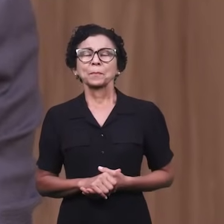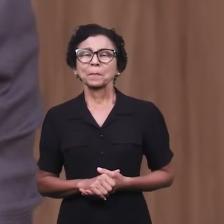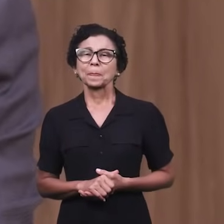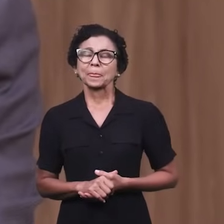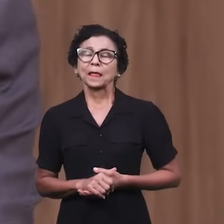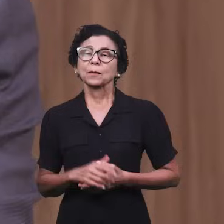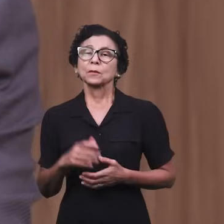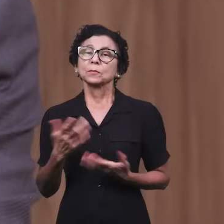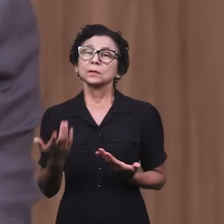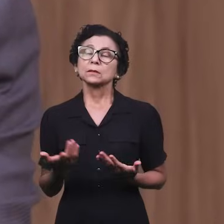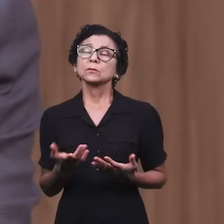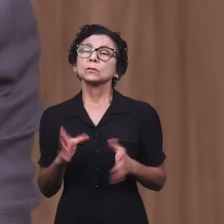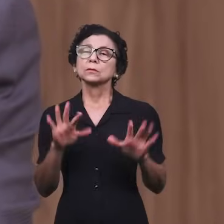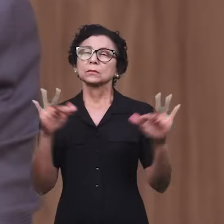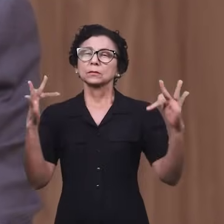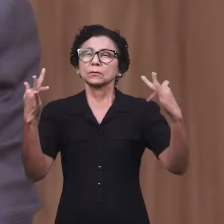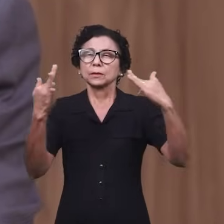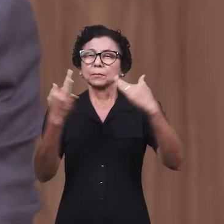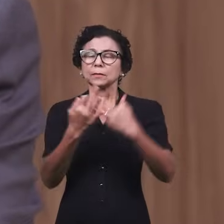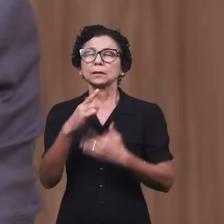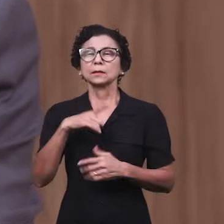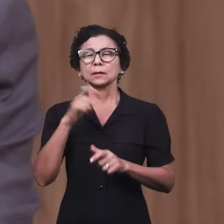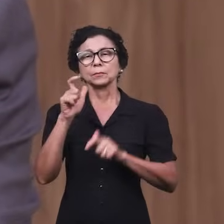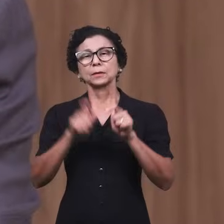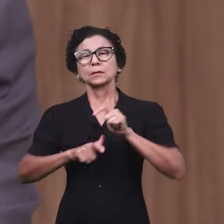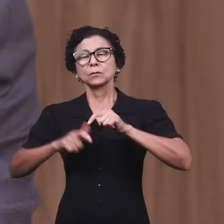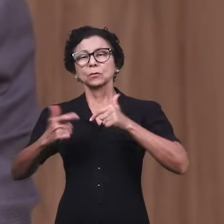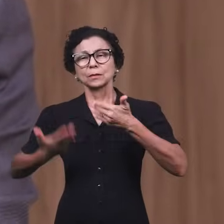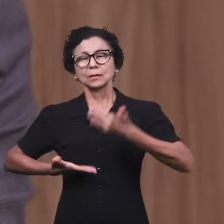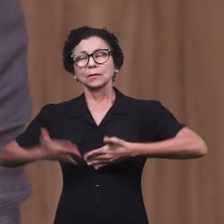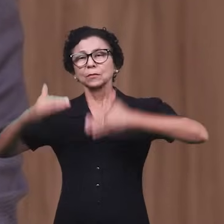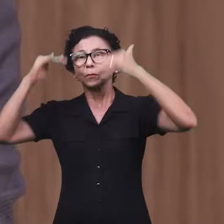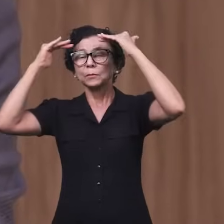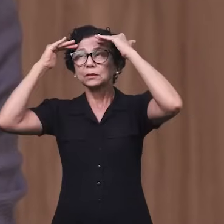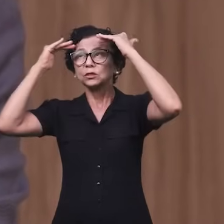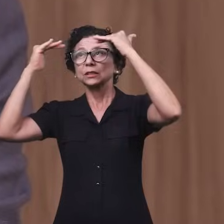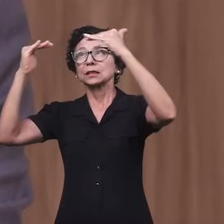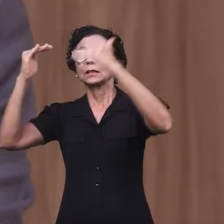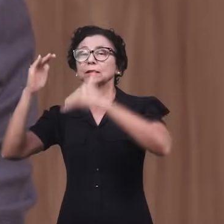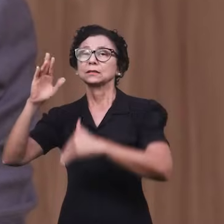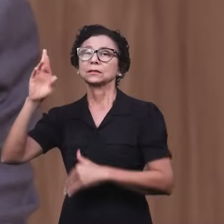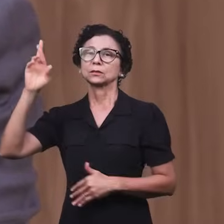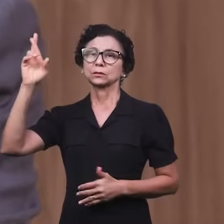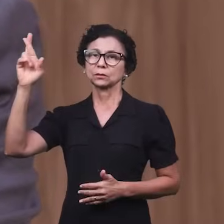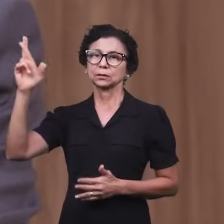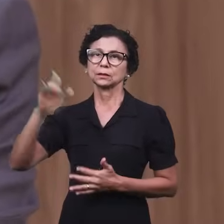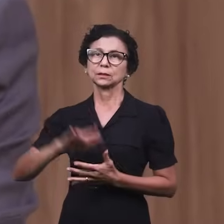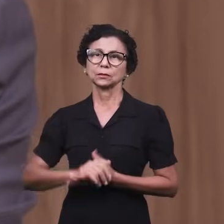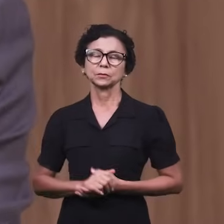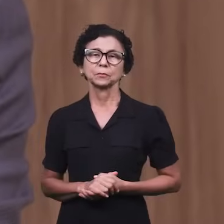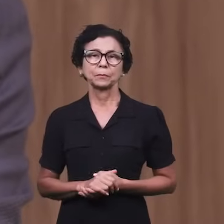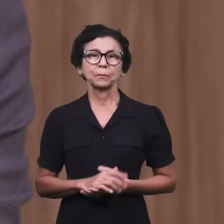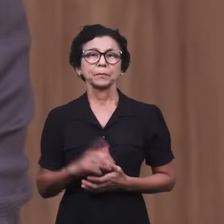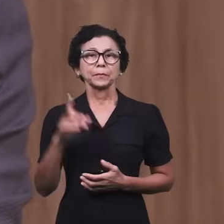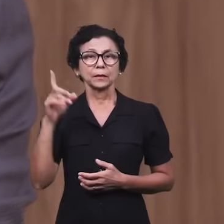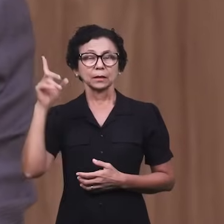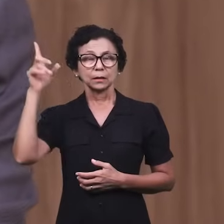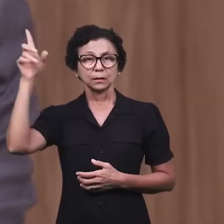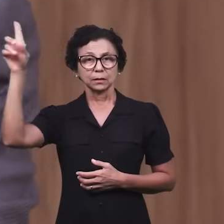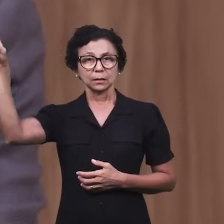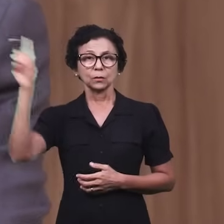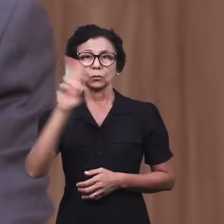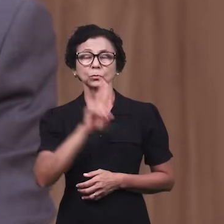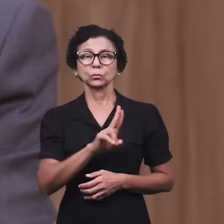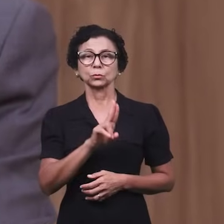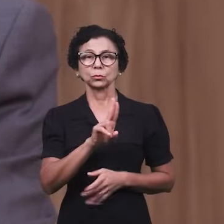ao Senhor n uma família consagrada pode ter certeza que assim como Deus usou a família dos recabitas Deus vai